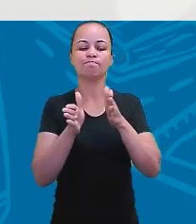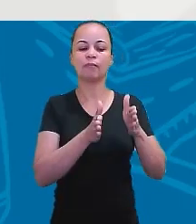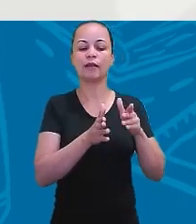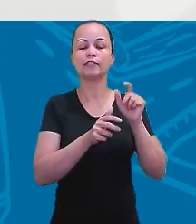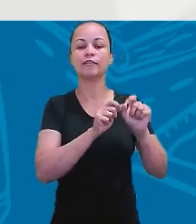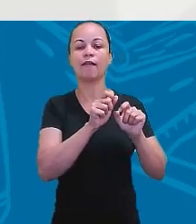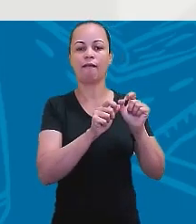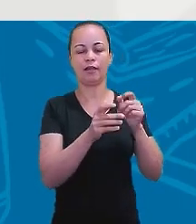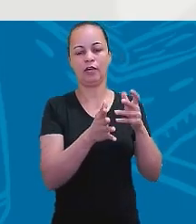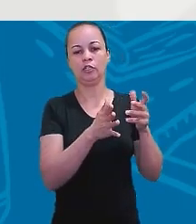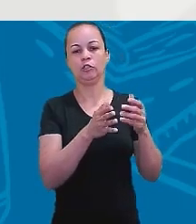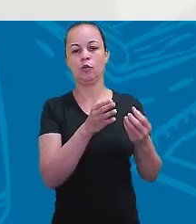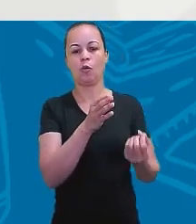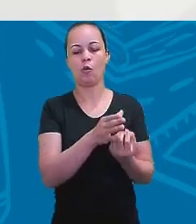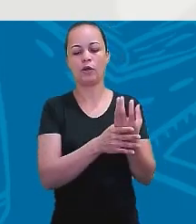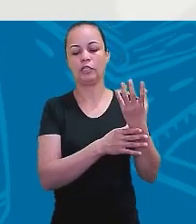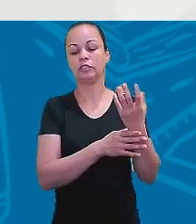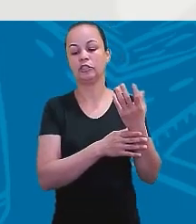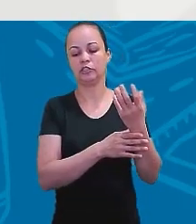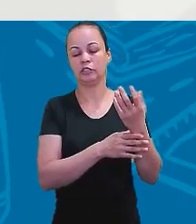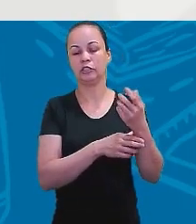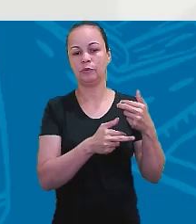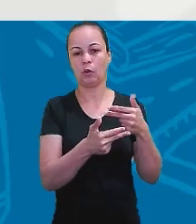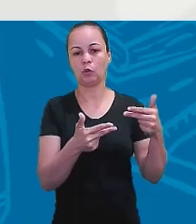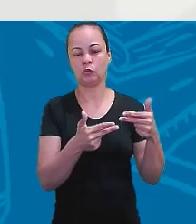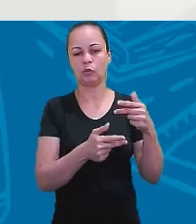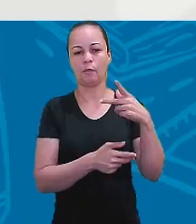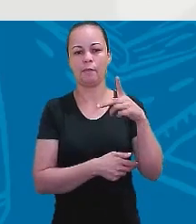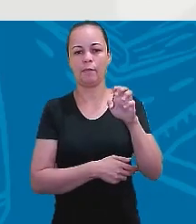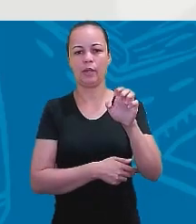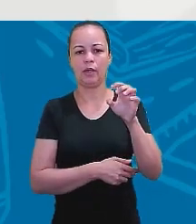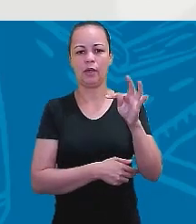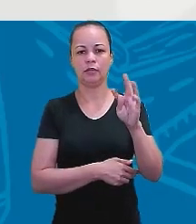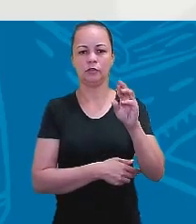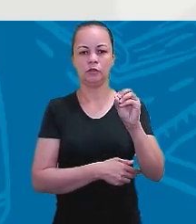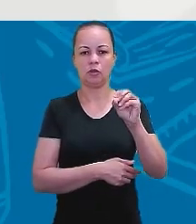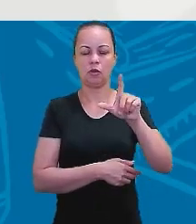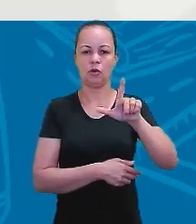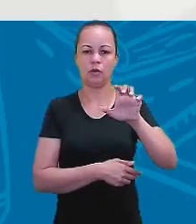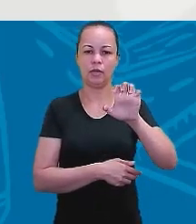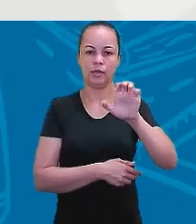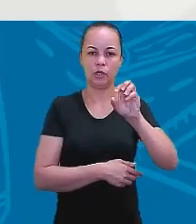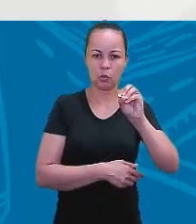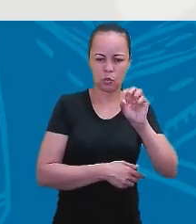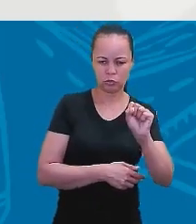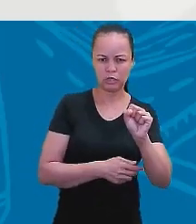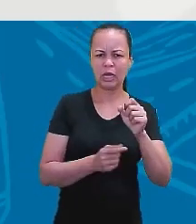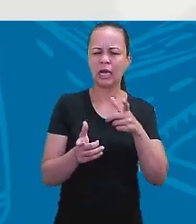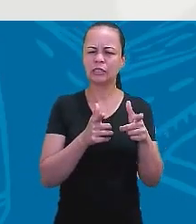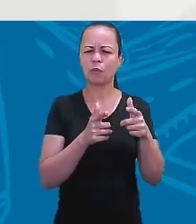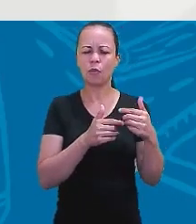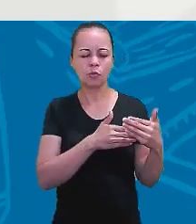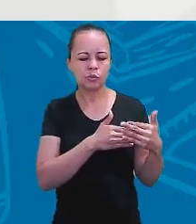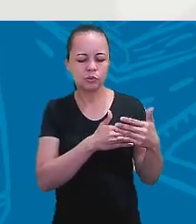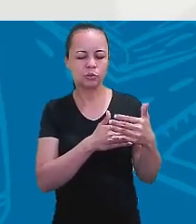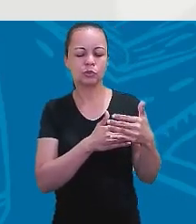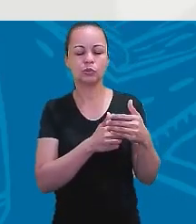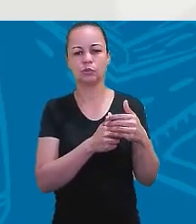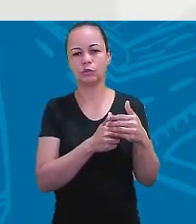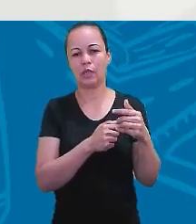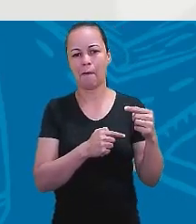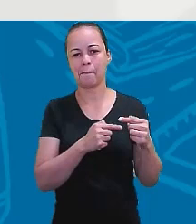de produtos de origem do petróleo. Então, não preciso dizer para você que a longo, e a médio e a curto prazo, o